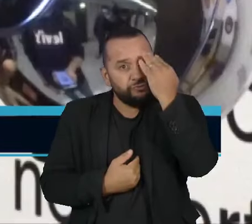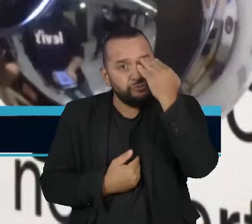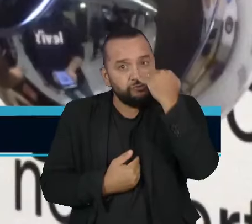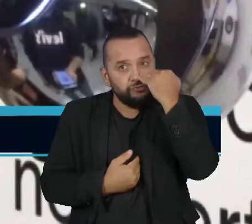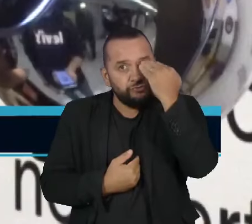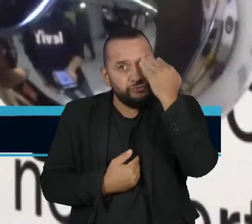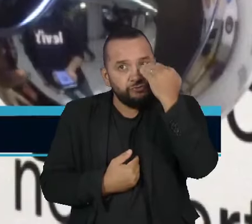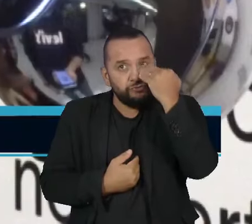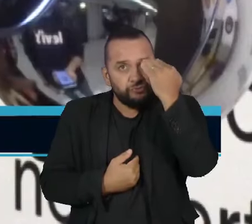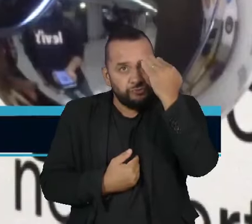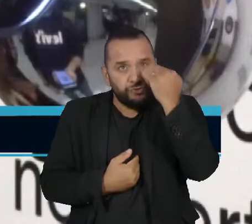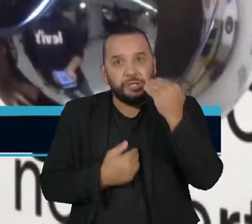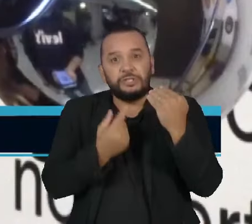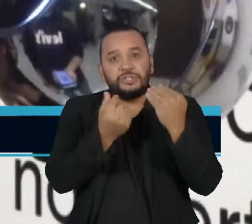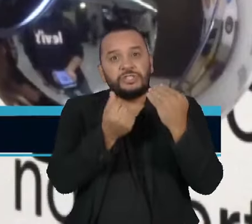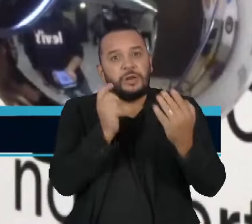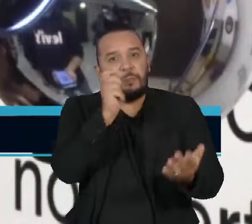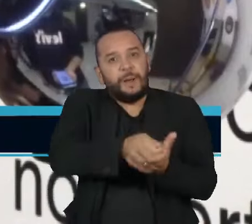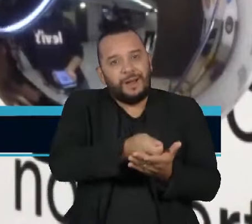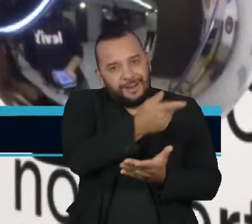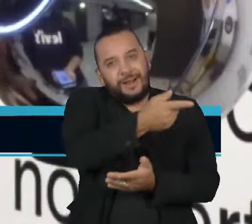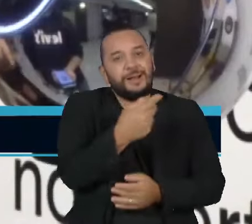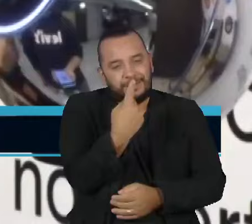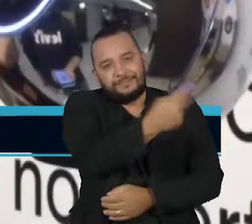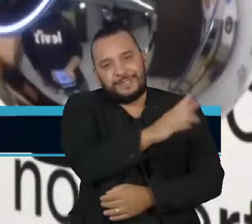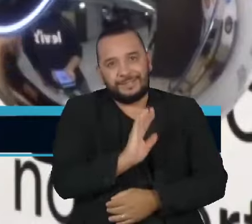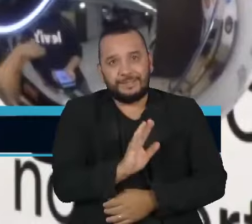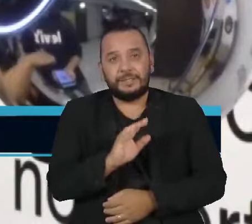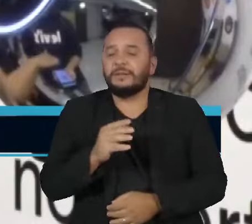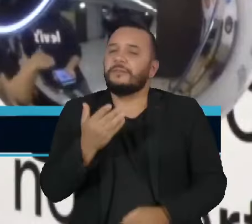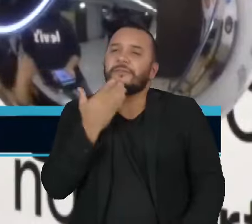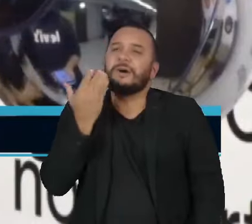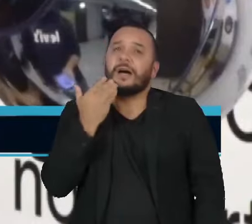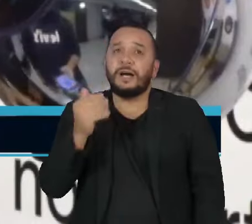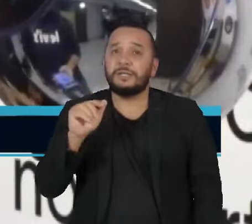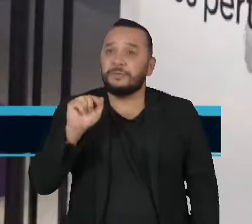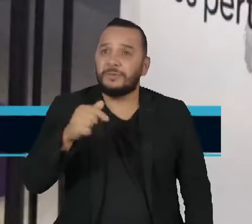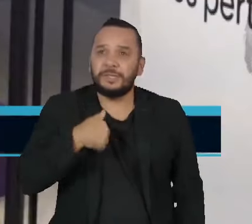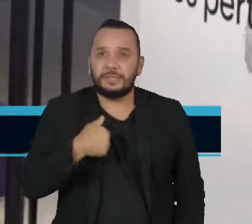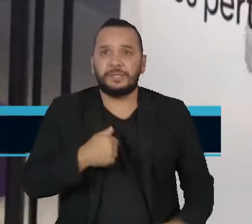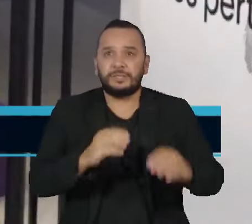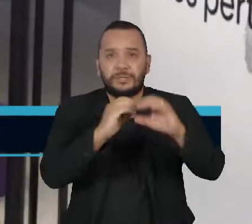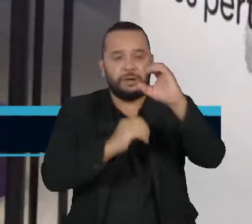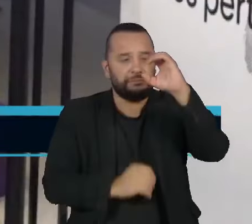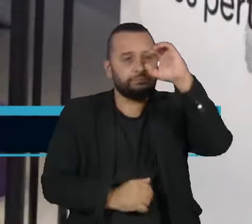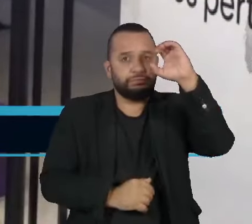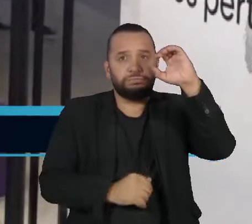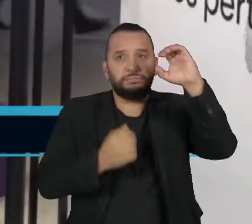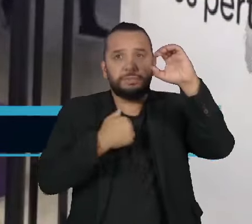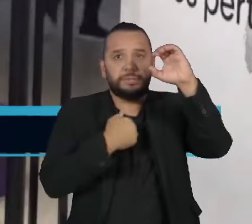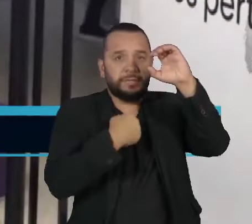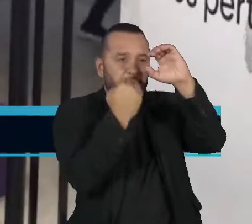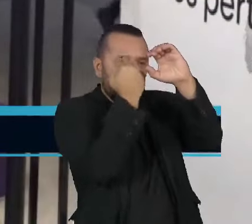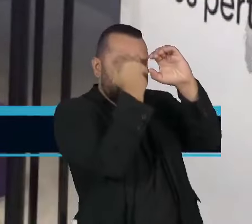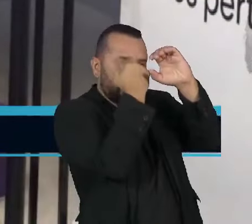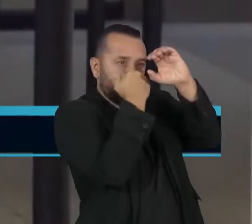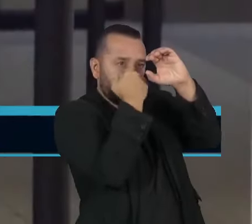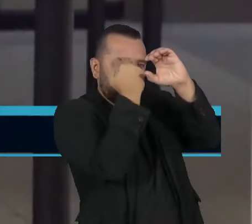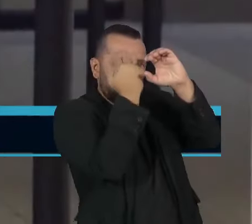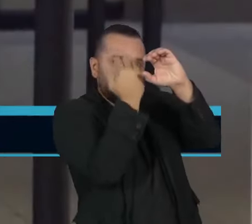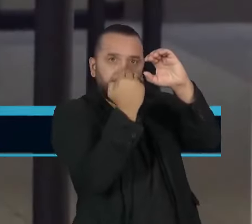troca o processo é simples basta ficar em frente à esfera prateada e uma câmera escaneia a Íris dos